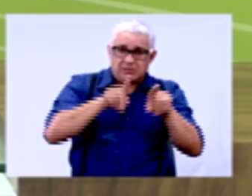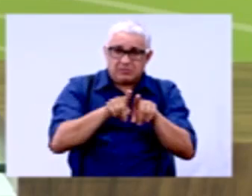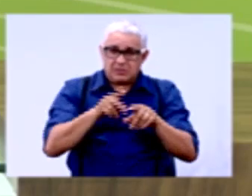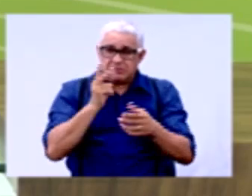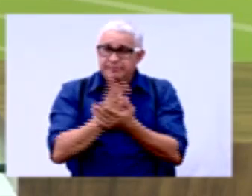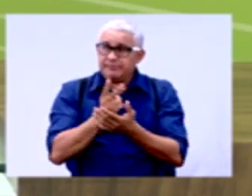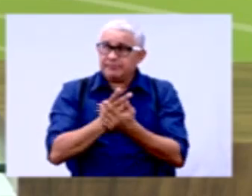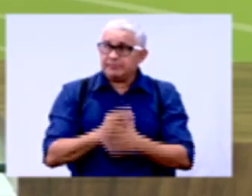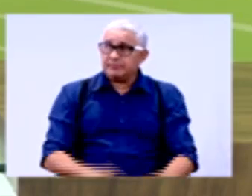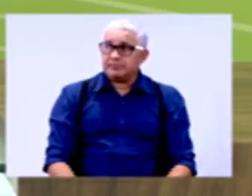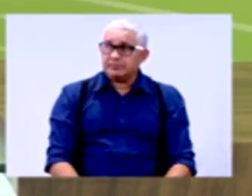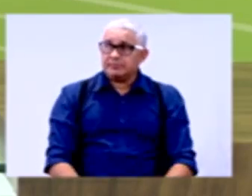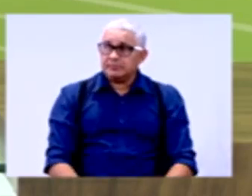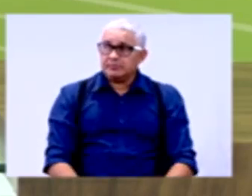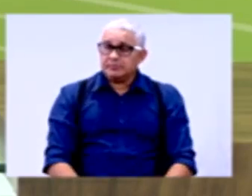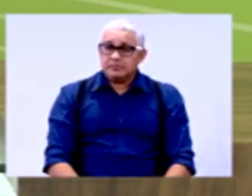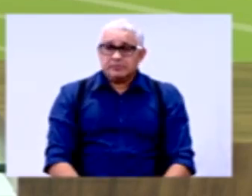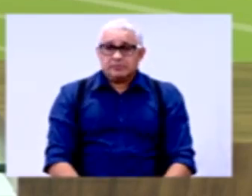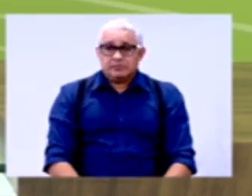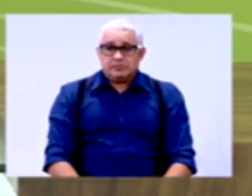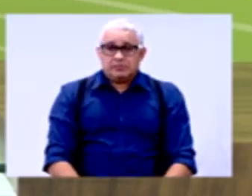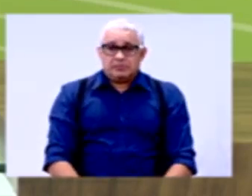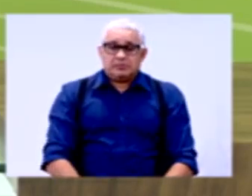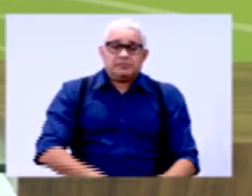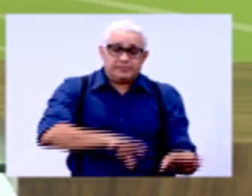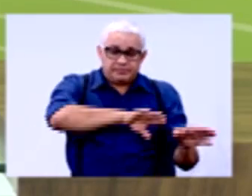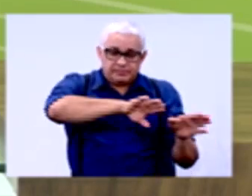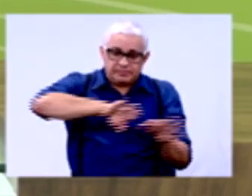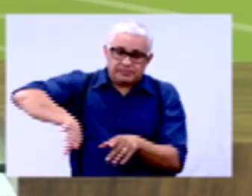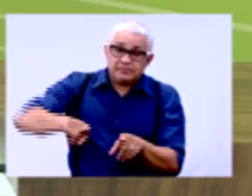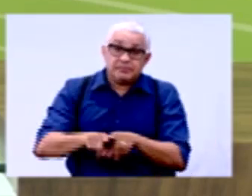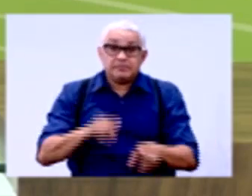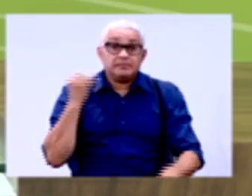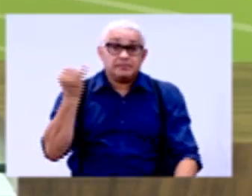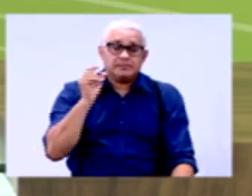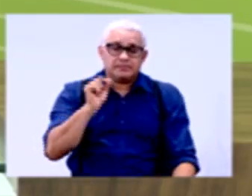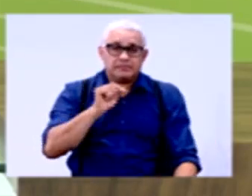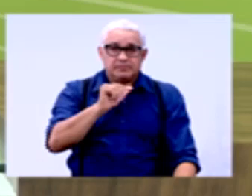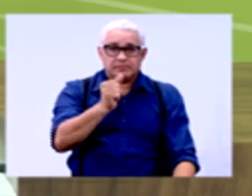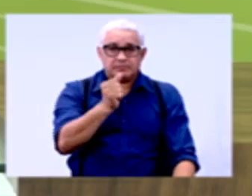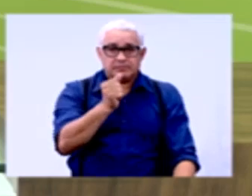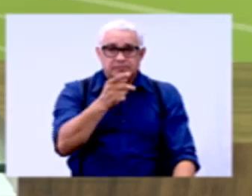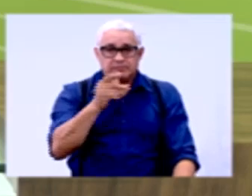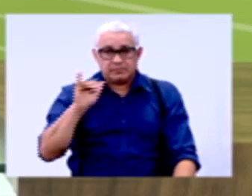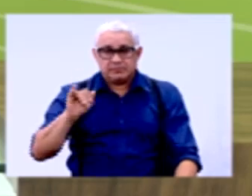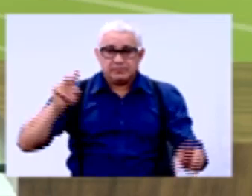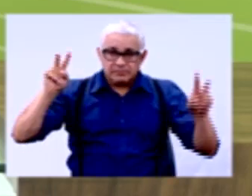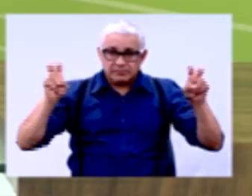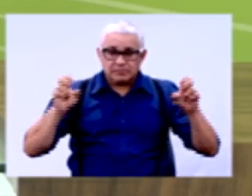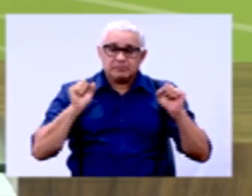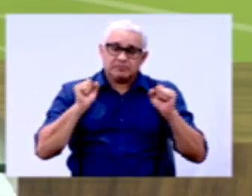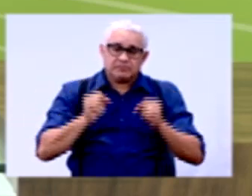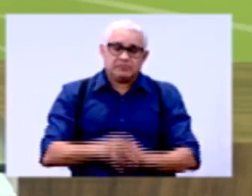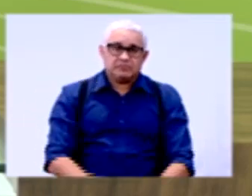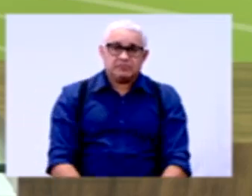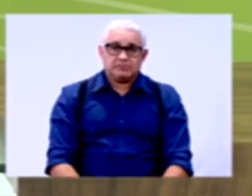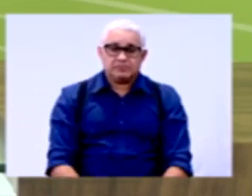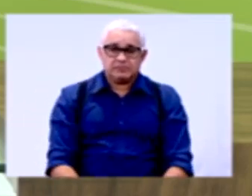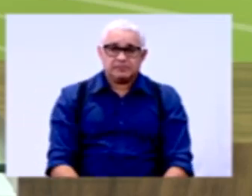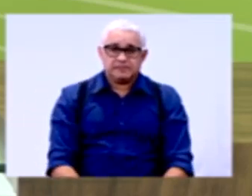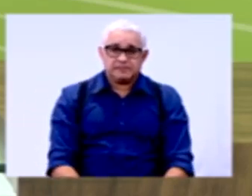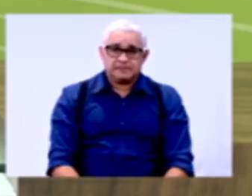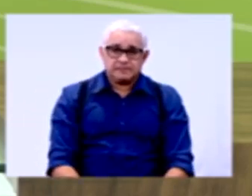questão. Tá? Outra coisa que é importante na questão de API, a gente pode, então,